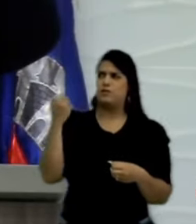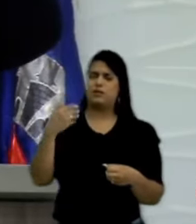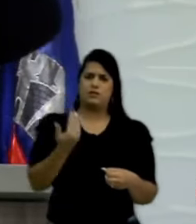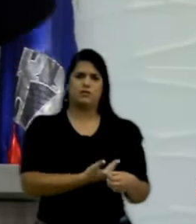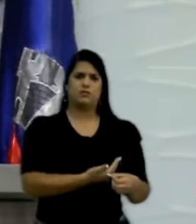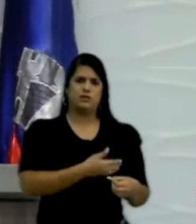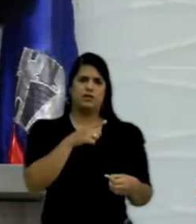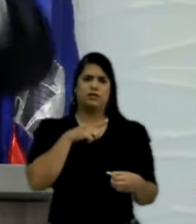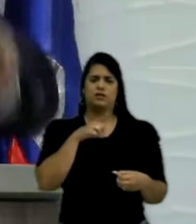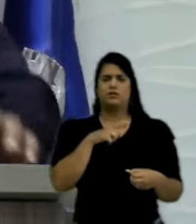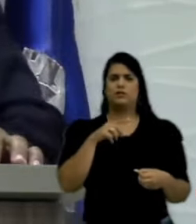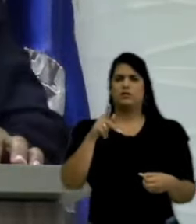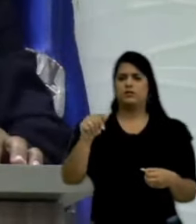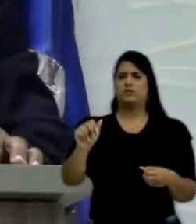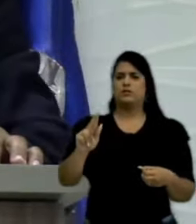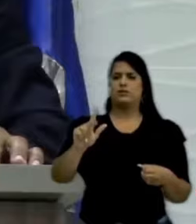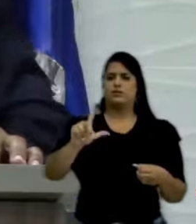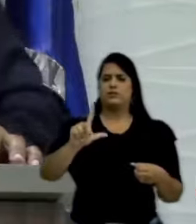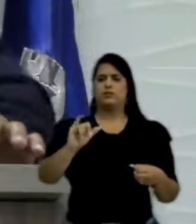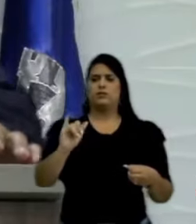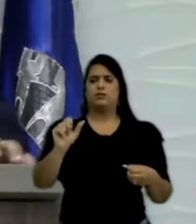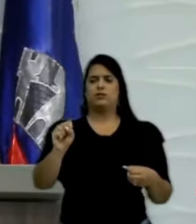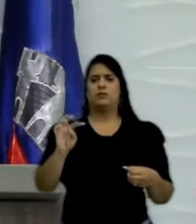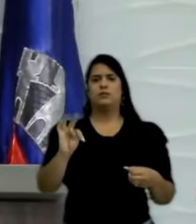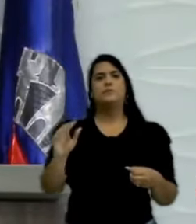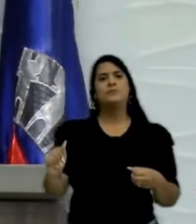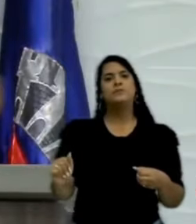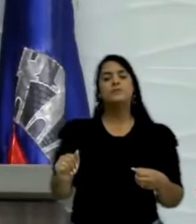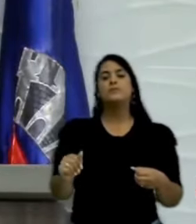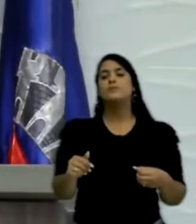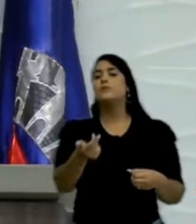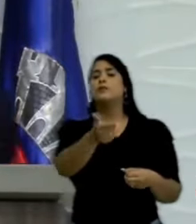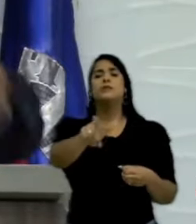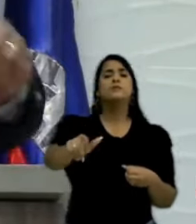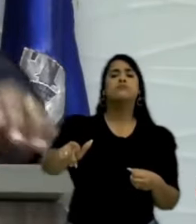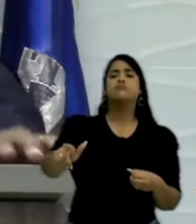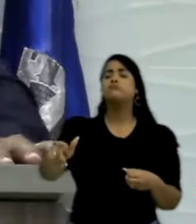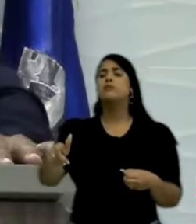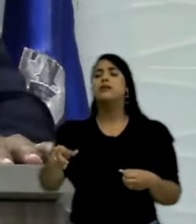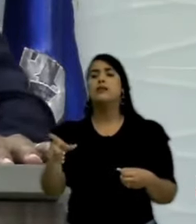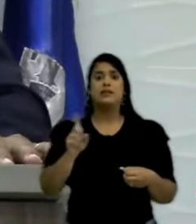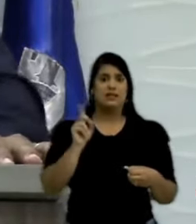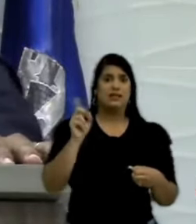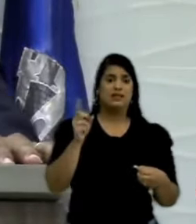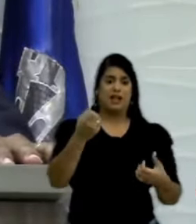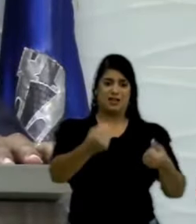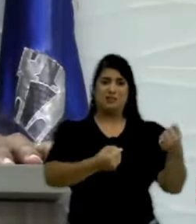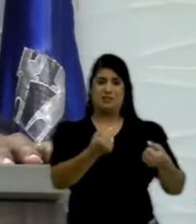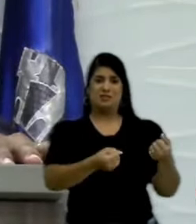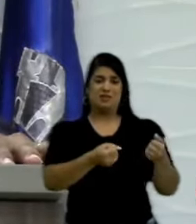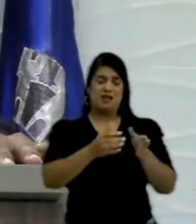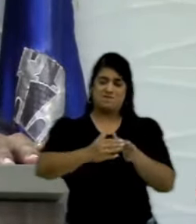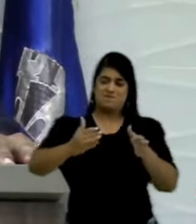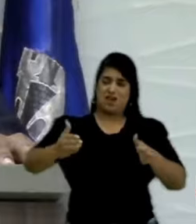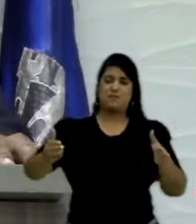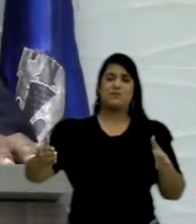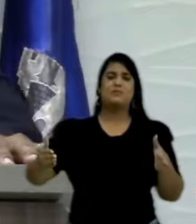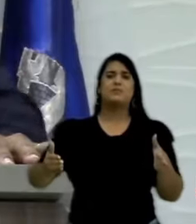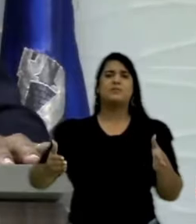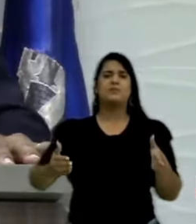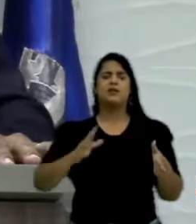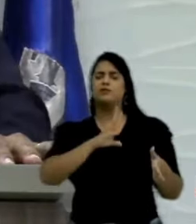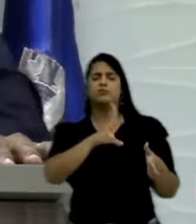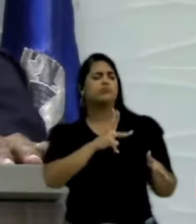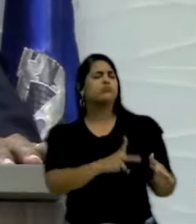mandava o povo dele para Paulista, outros colocava para Jaboatão, por centro. E eu naquela Kombi levava todo mundo e trazia. Com